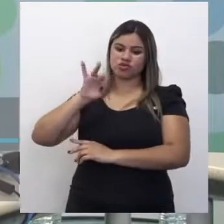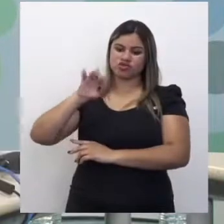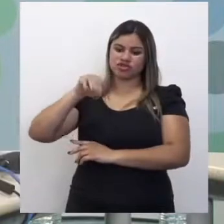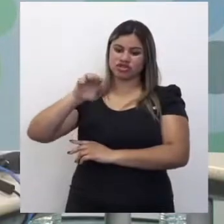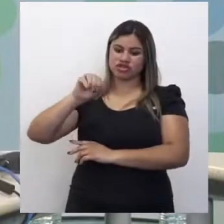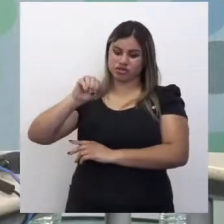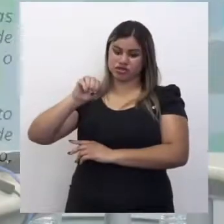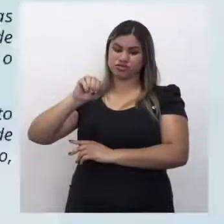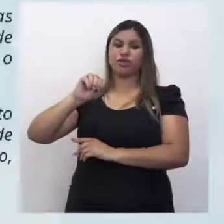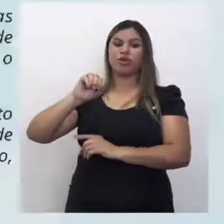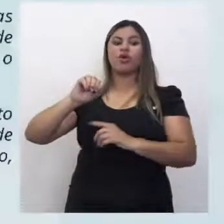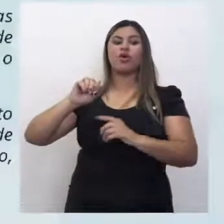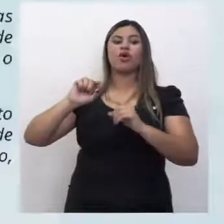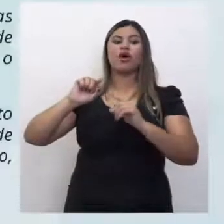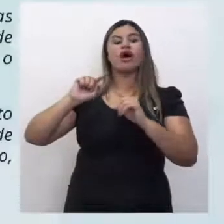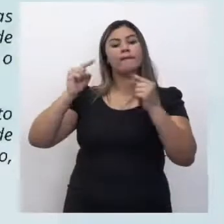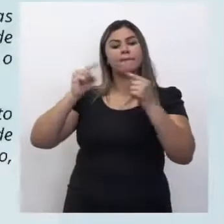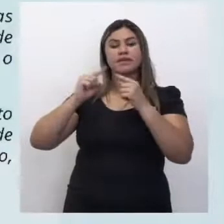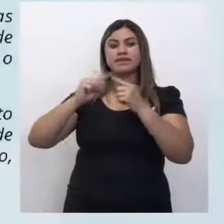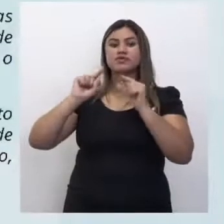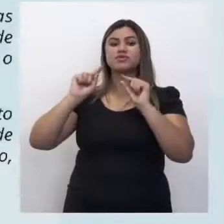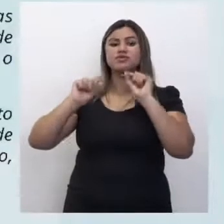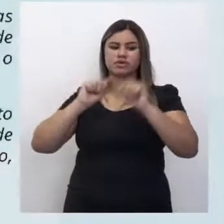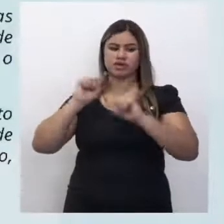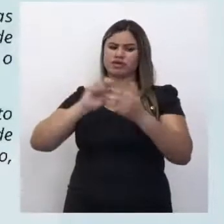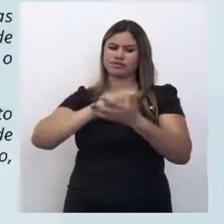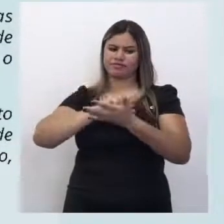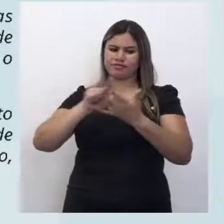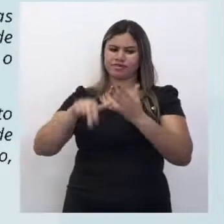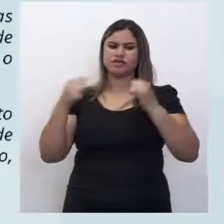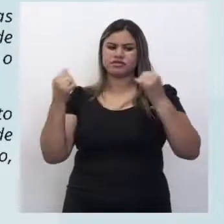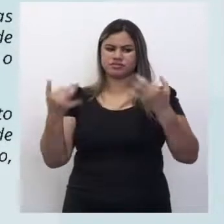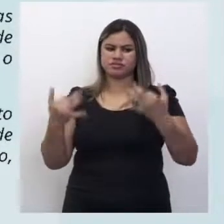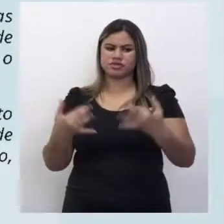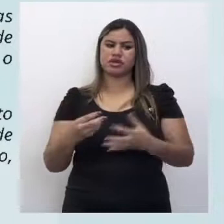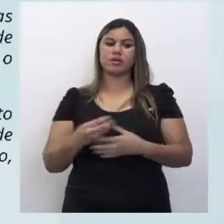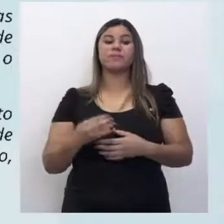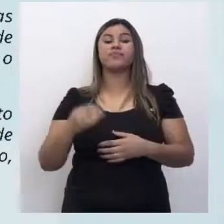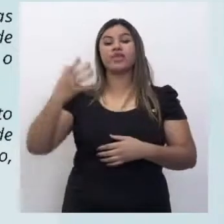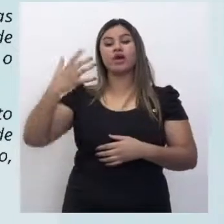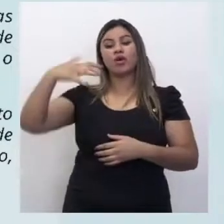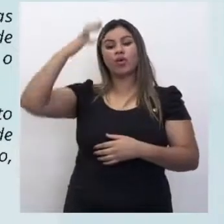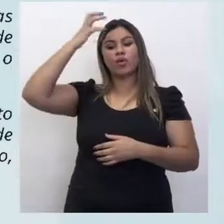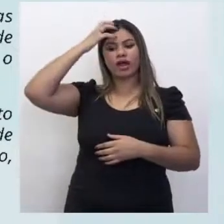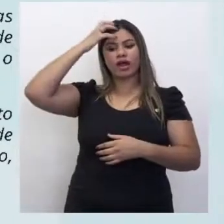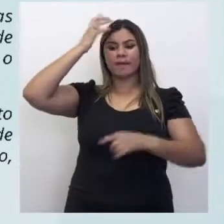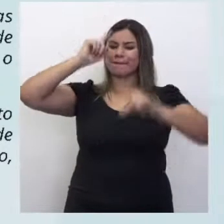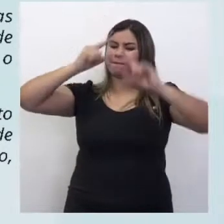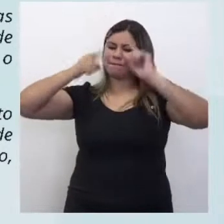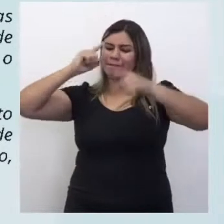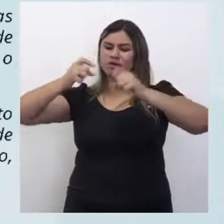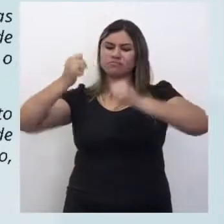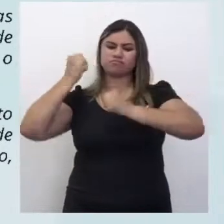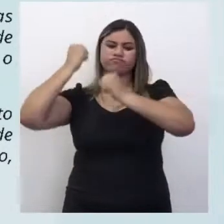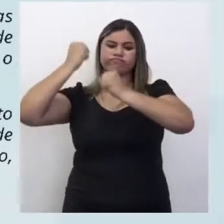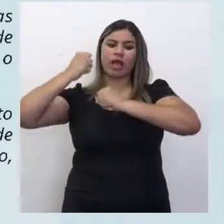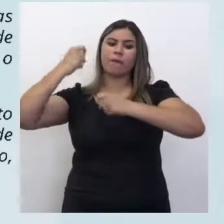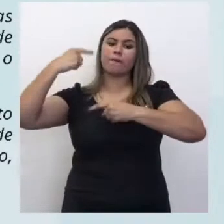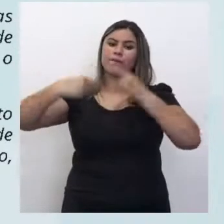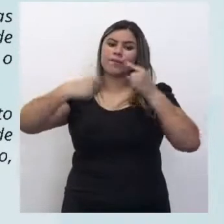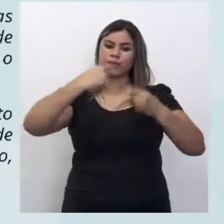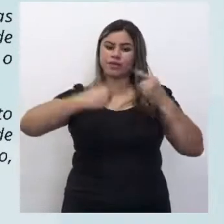vocês algumas características. O rei concentrava os poderes político e militar, nomeava e